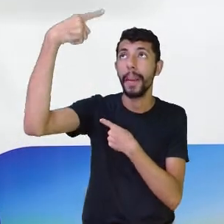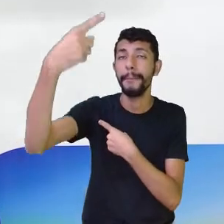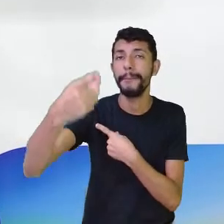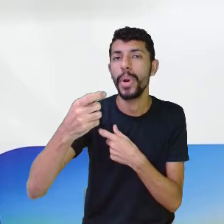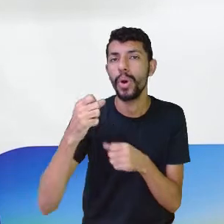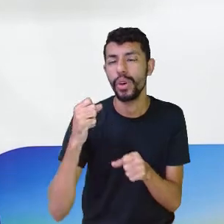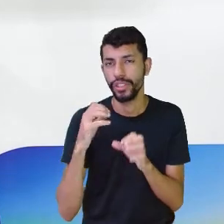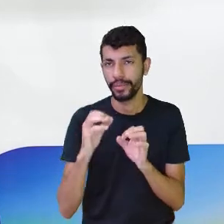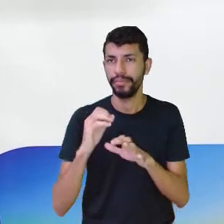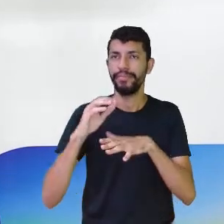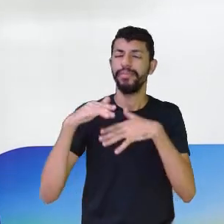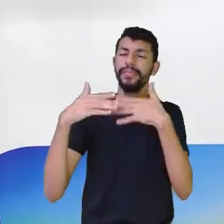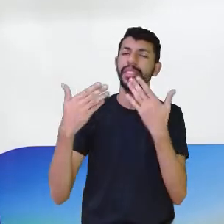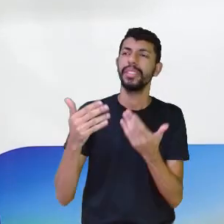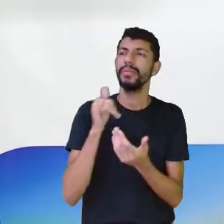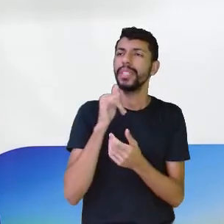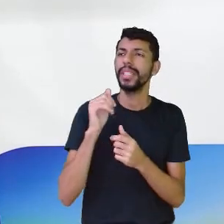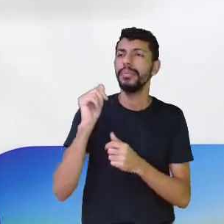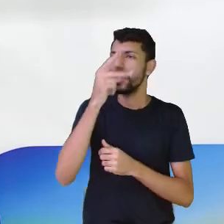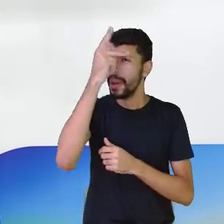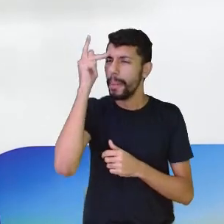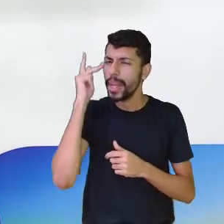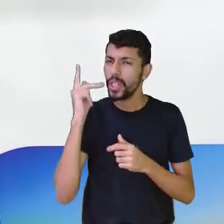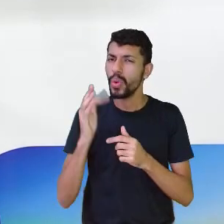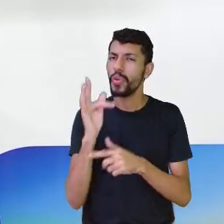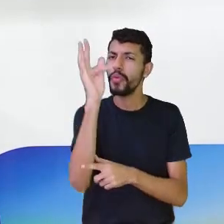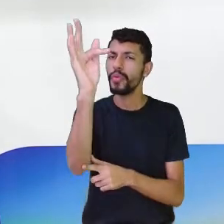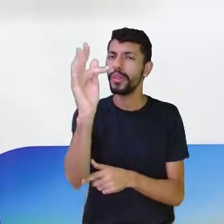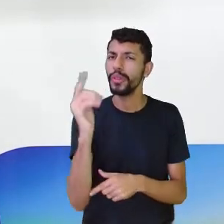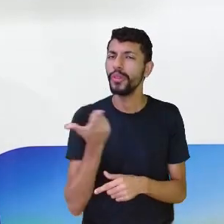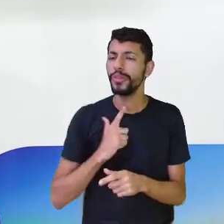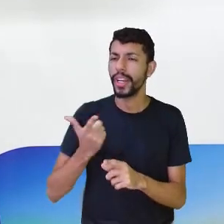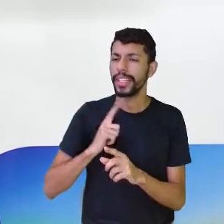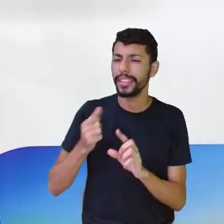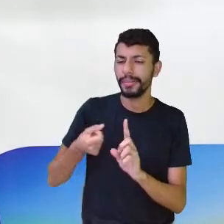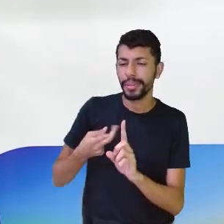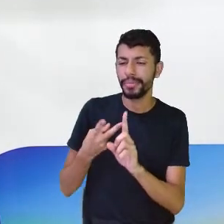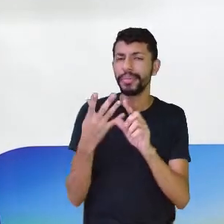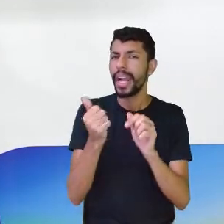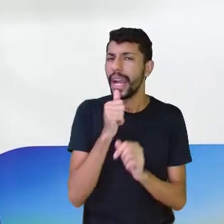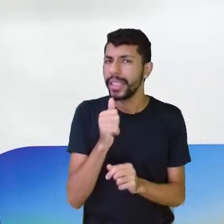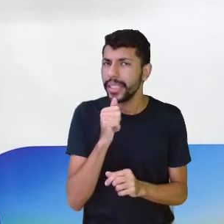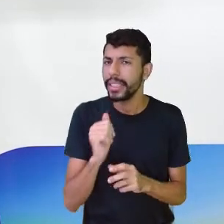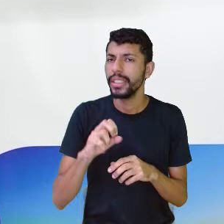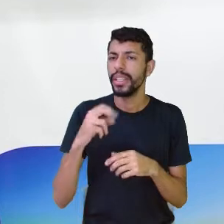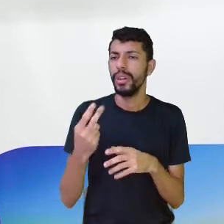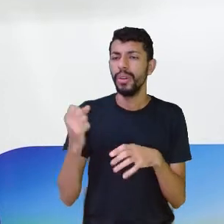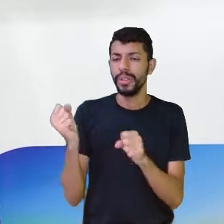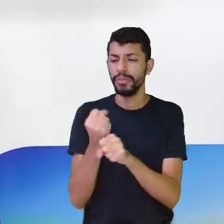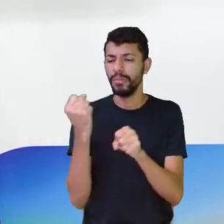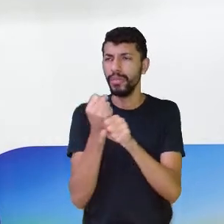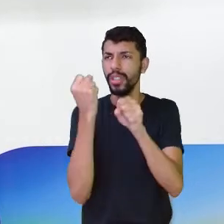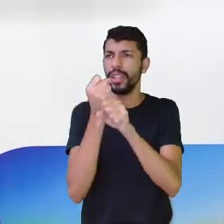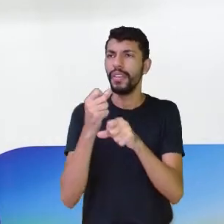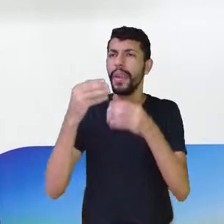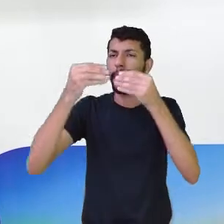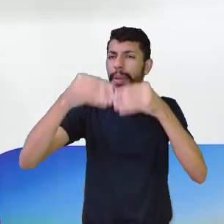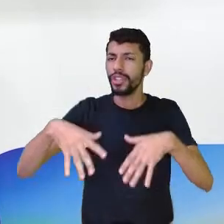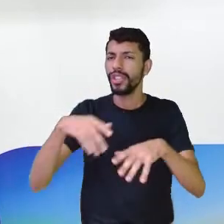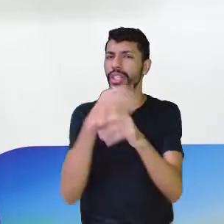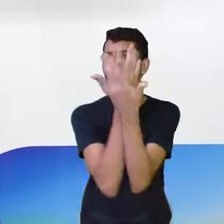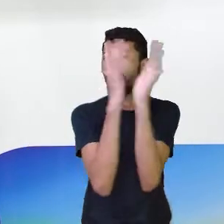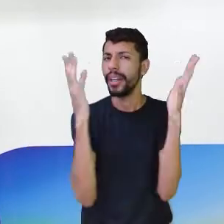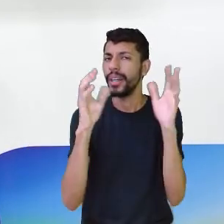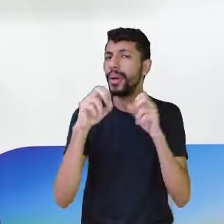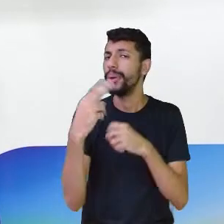construção. Será que as pessoas que vêm depois serão beneficiadas ainda? Será que essa construção vai agredir o meio ambiente?